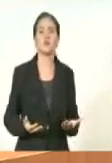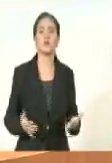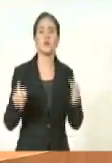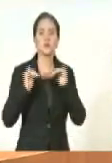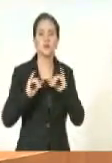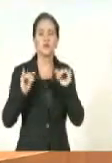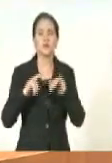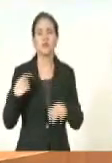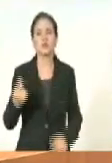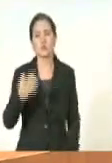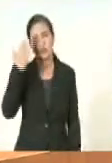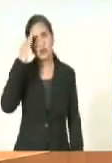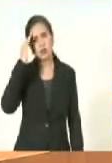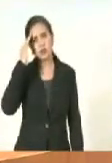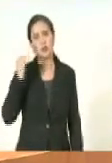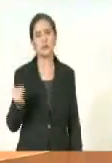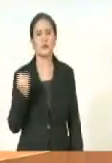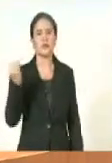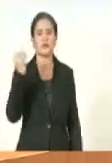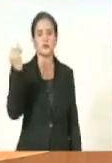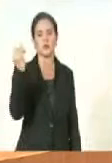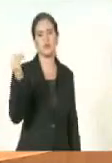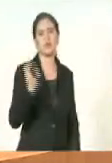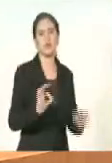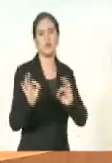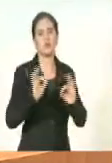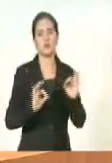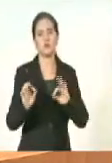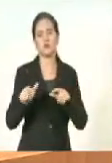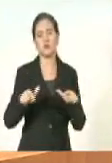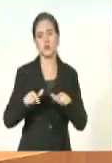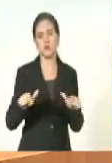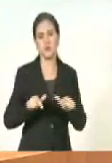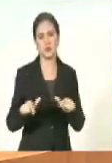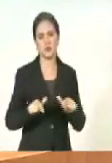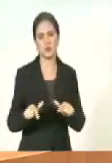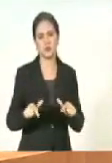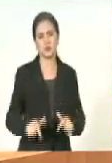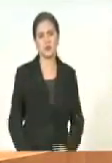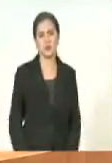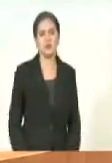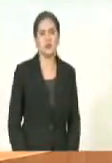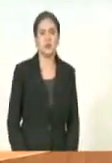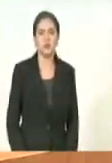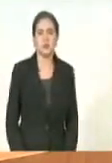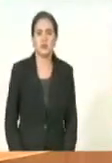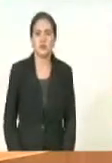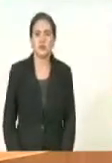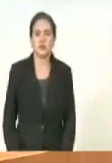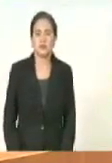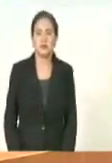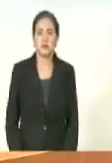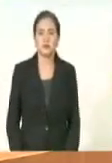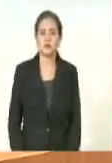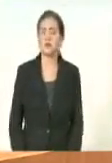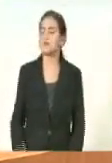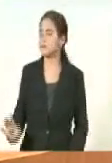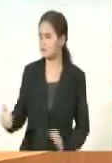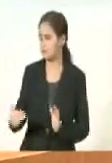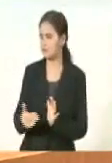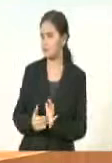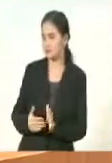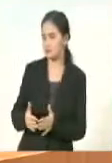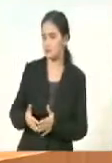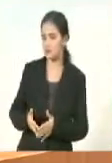nós compreendemos como fundamental, que é a organização dos trabalhadores. Essa defesa é que nós estamos fazendo, senhor presidente, para concluir. E